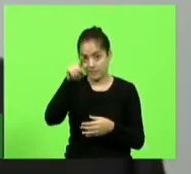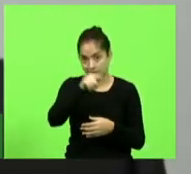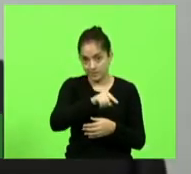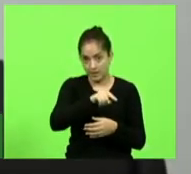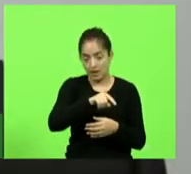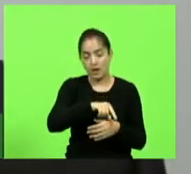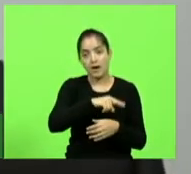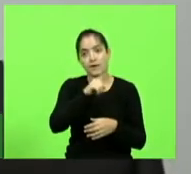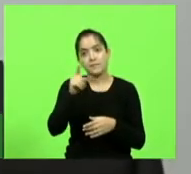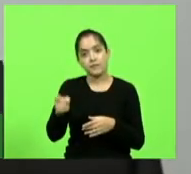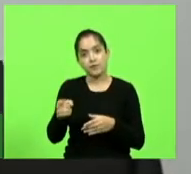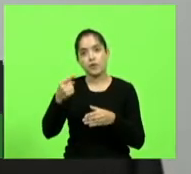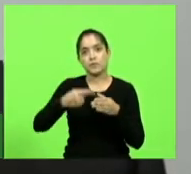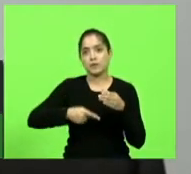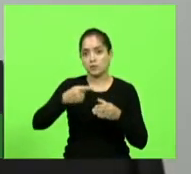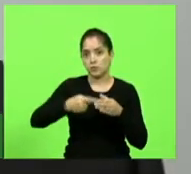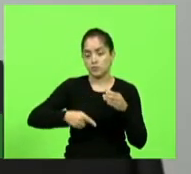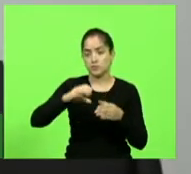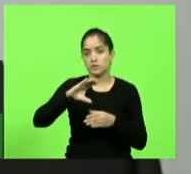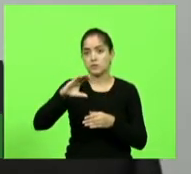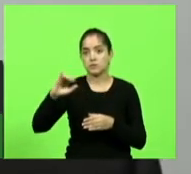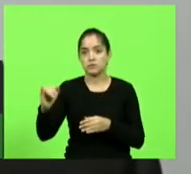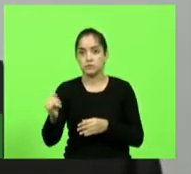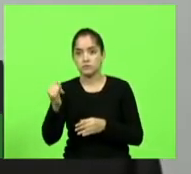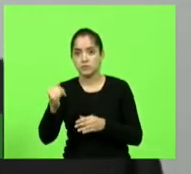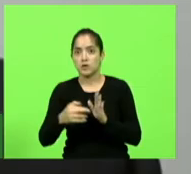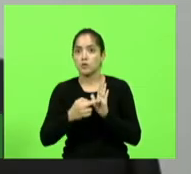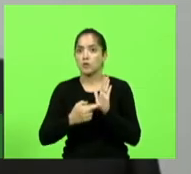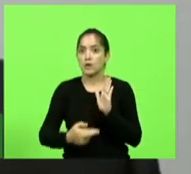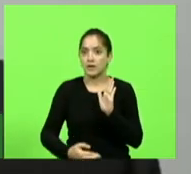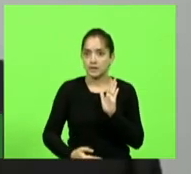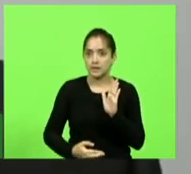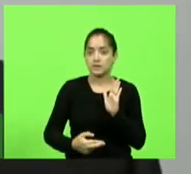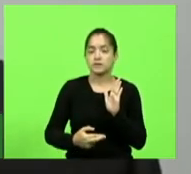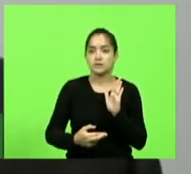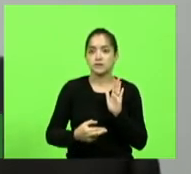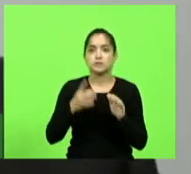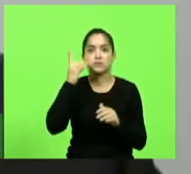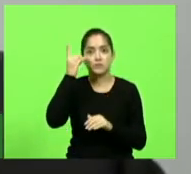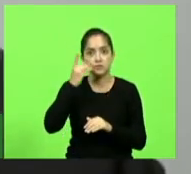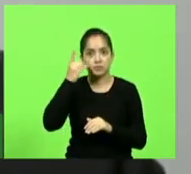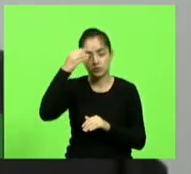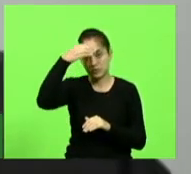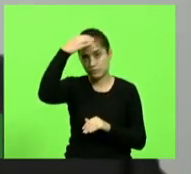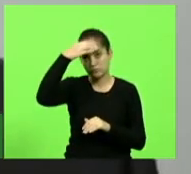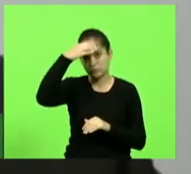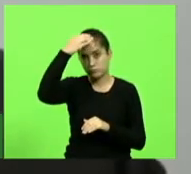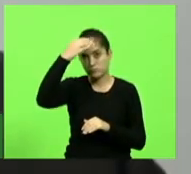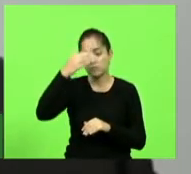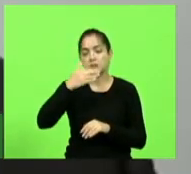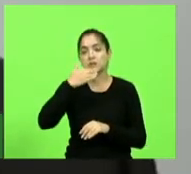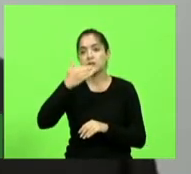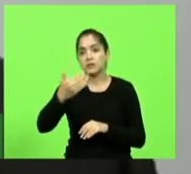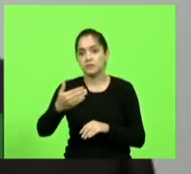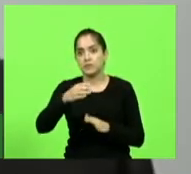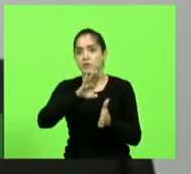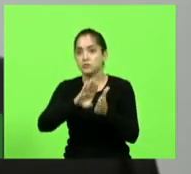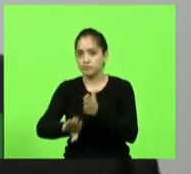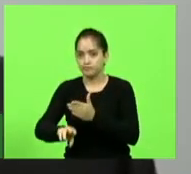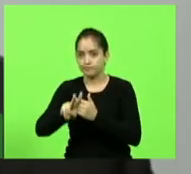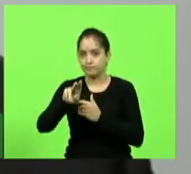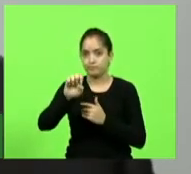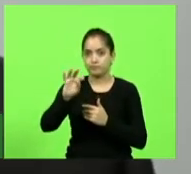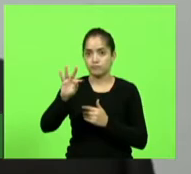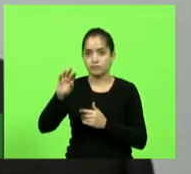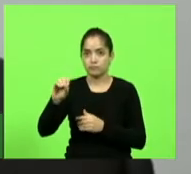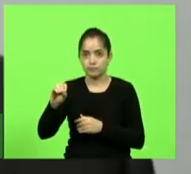de Constituição e Justiça, com a relatoria do deputado Coronel Mocelin, que solicita a derrubada do veto, e